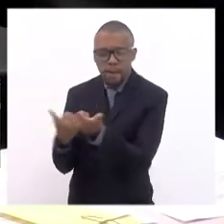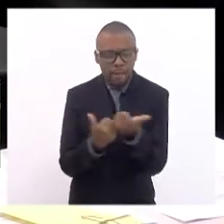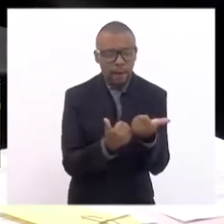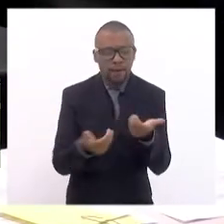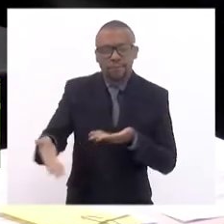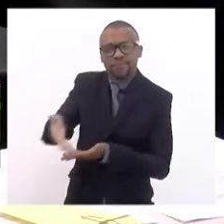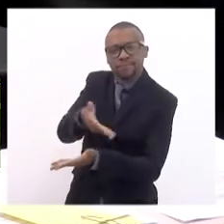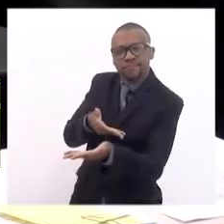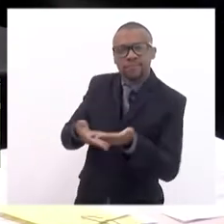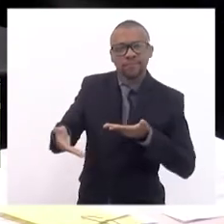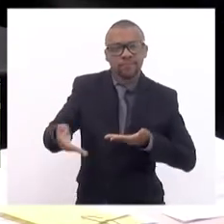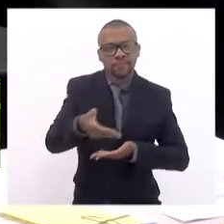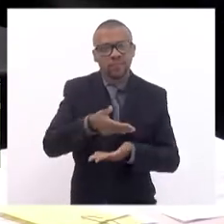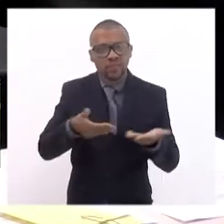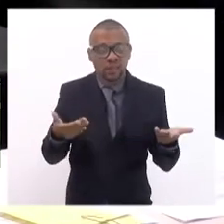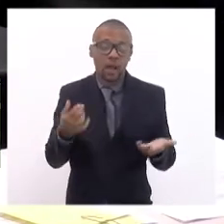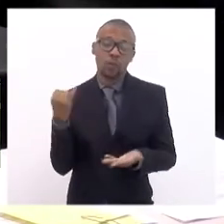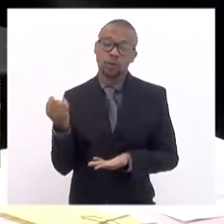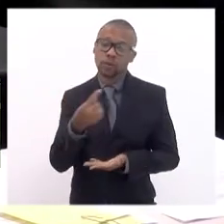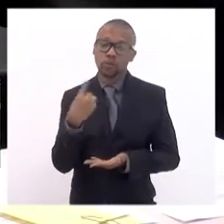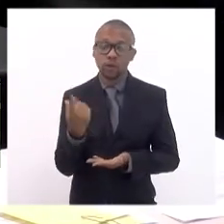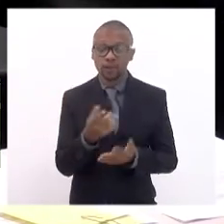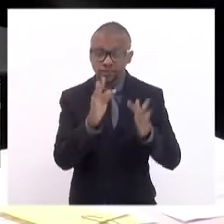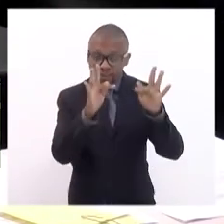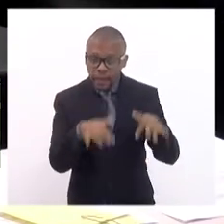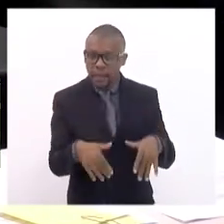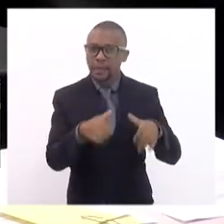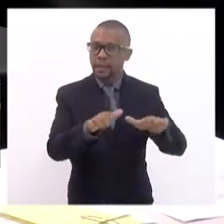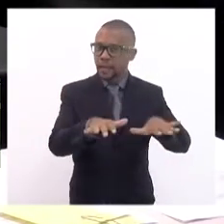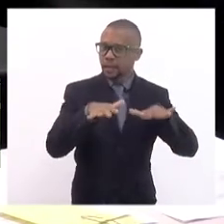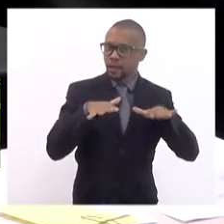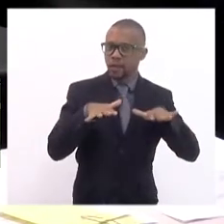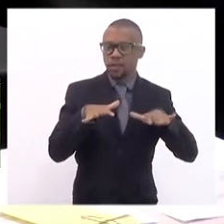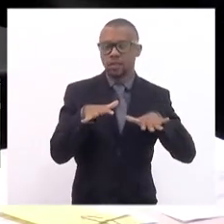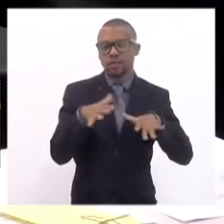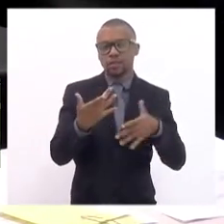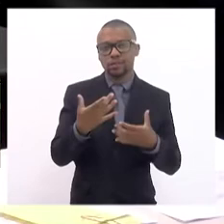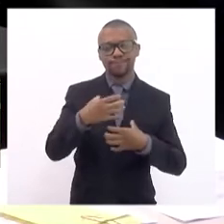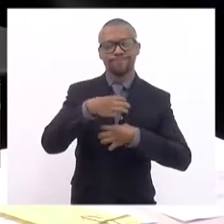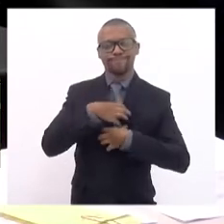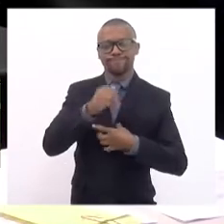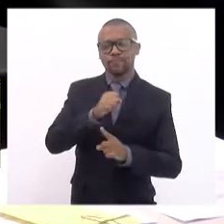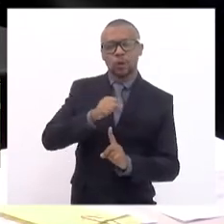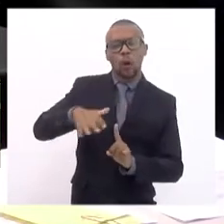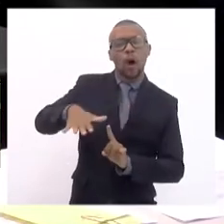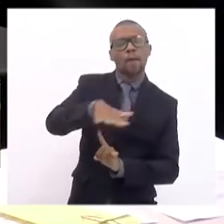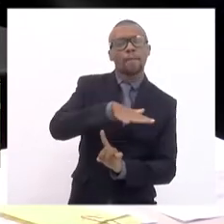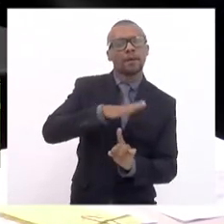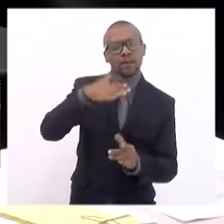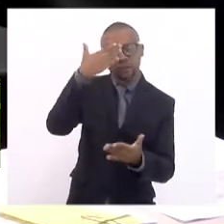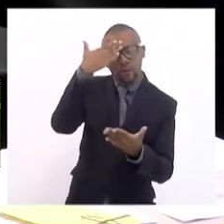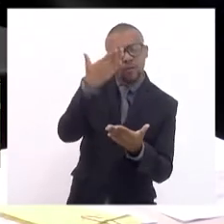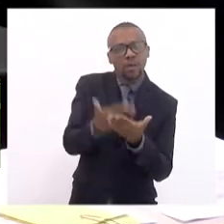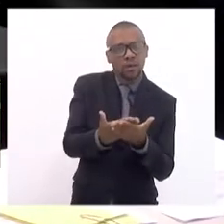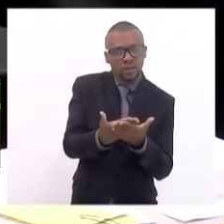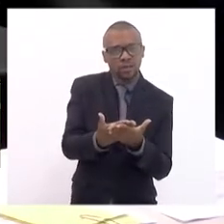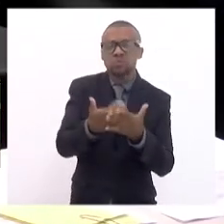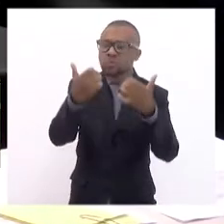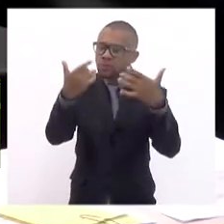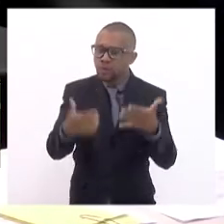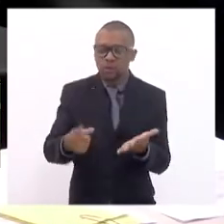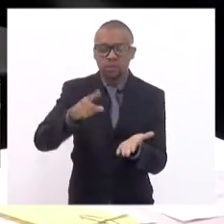esse ambiente de confiança, secretário. E a minha, entendeu, palavra de que nós vamos,